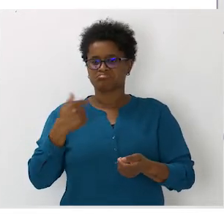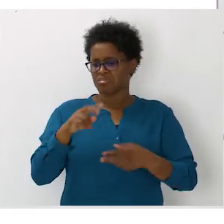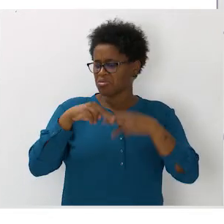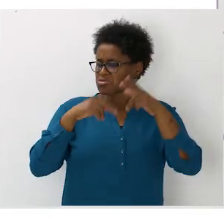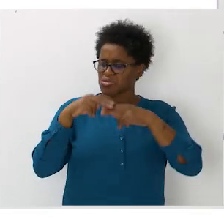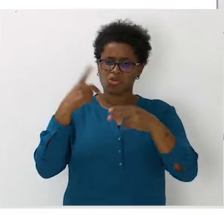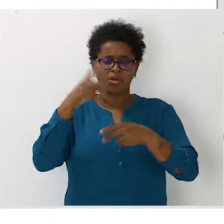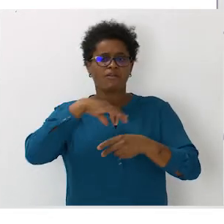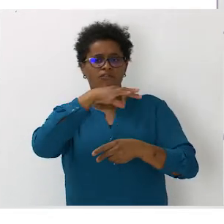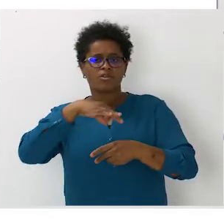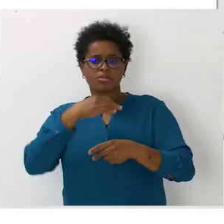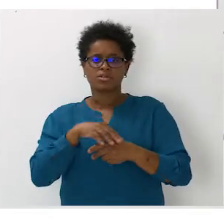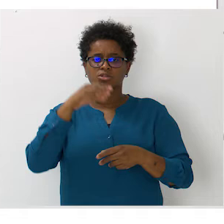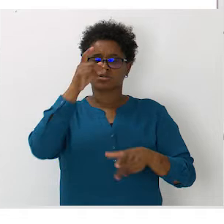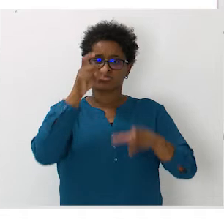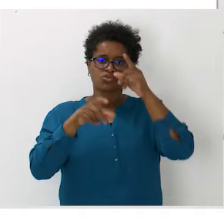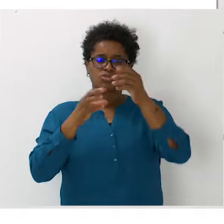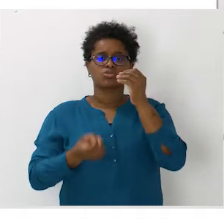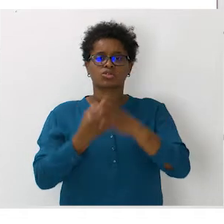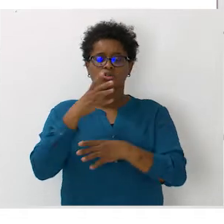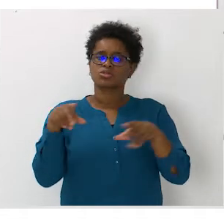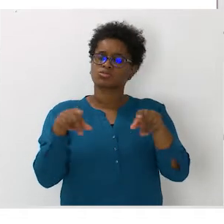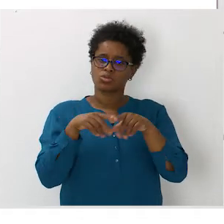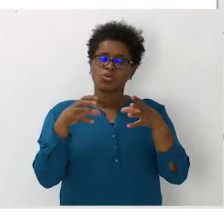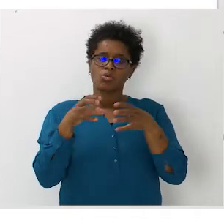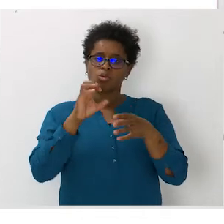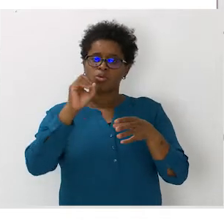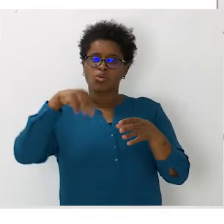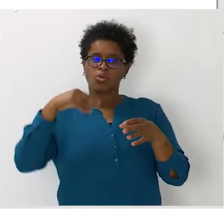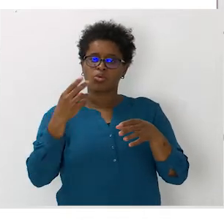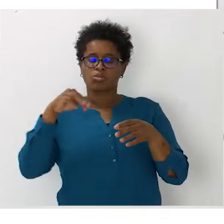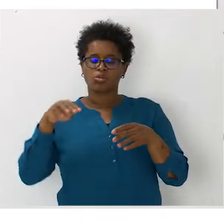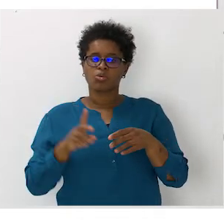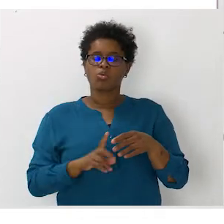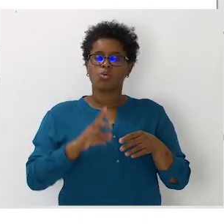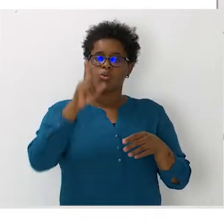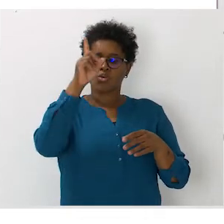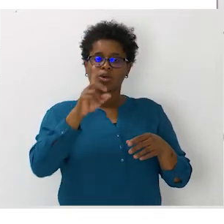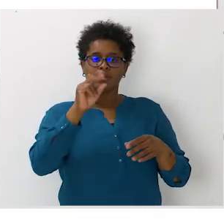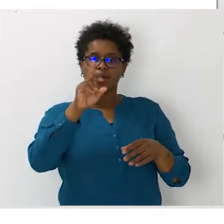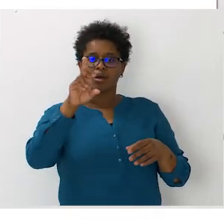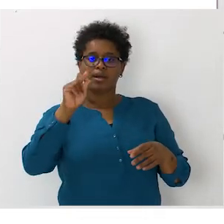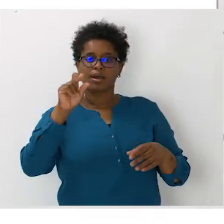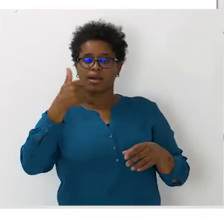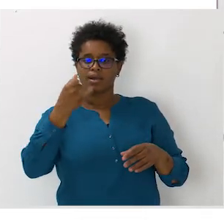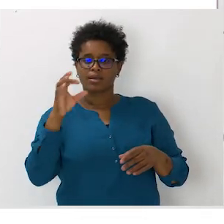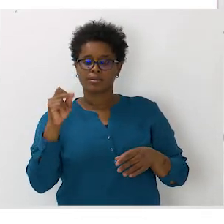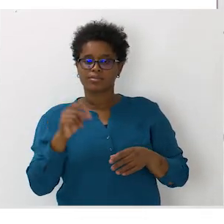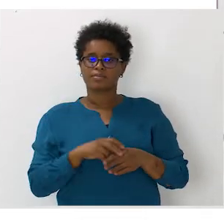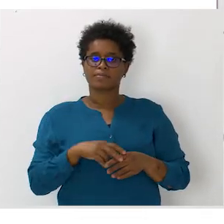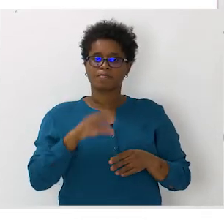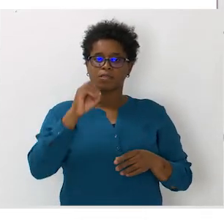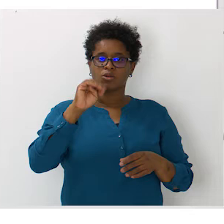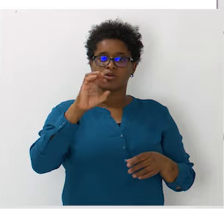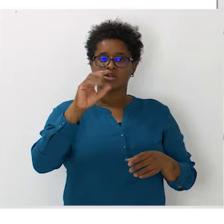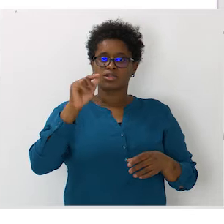Constituíam uma família de povos de origem comum. O norte da Arábia, aos